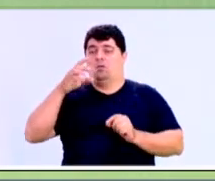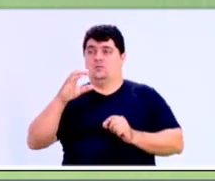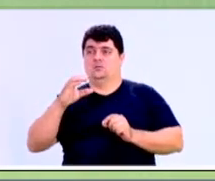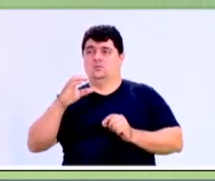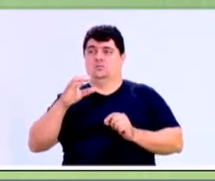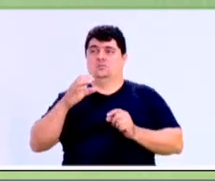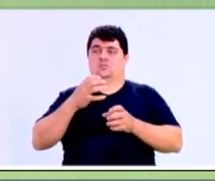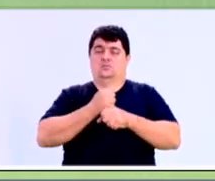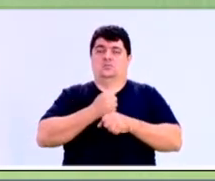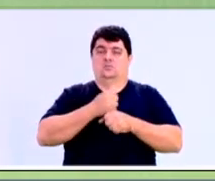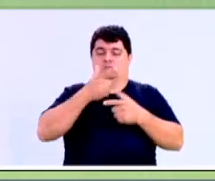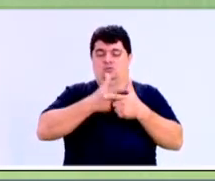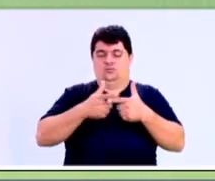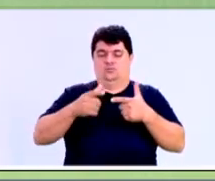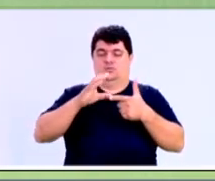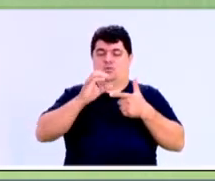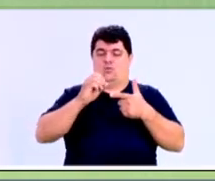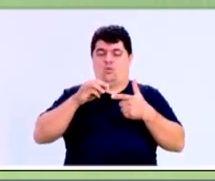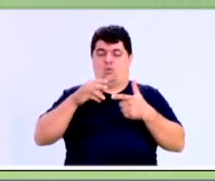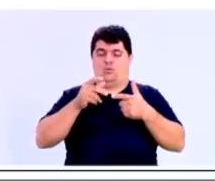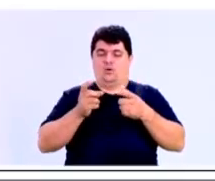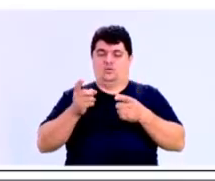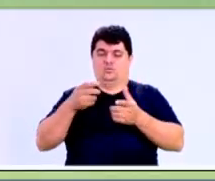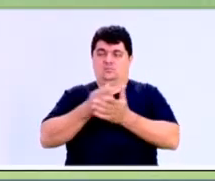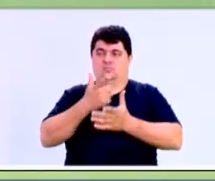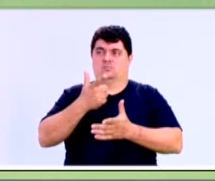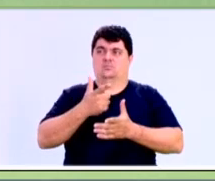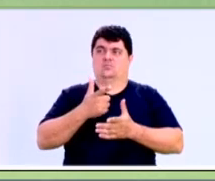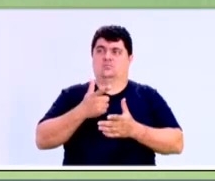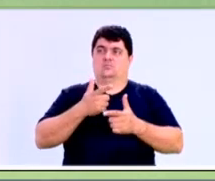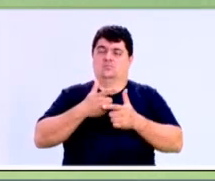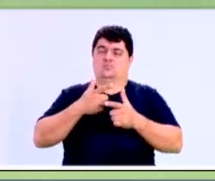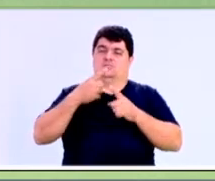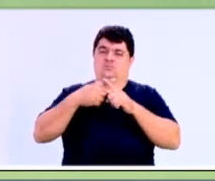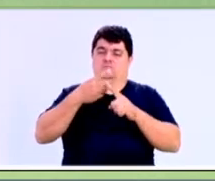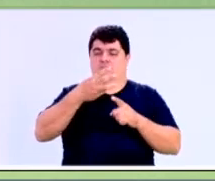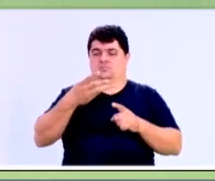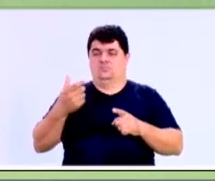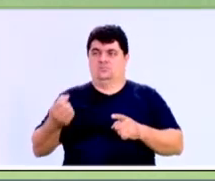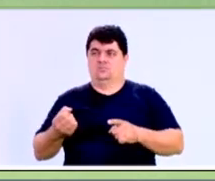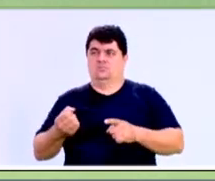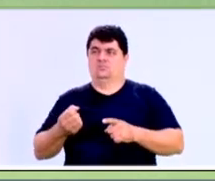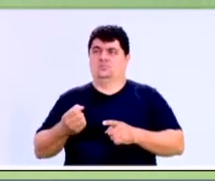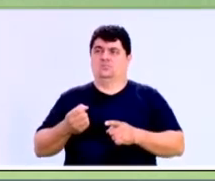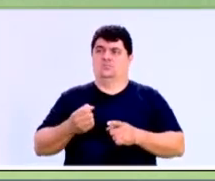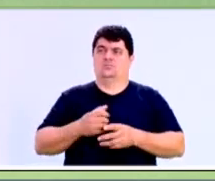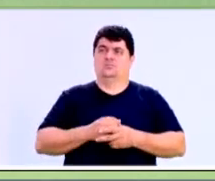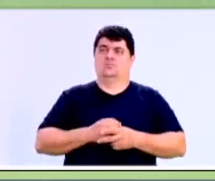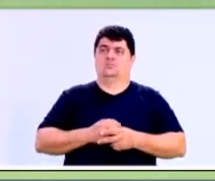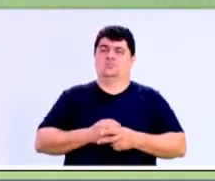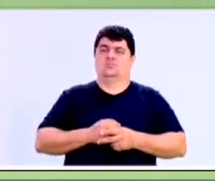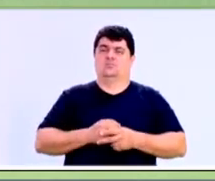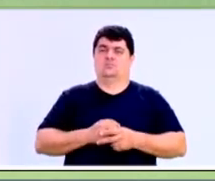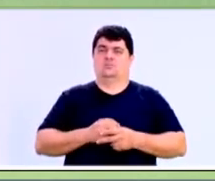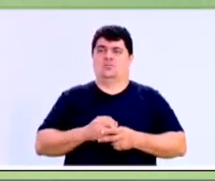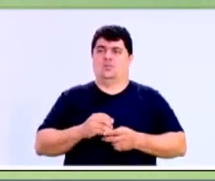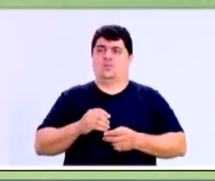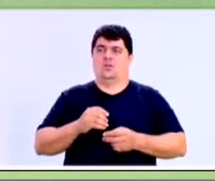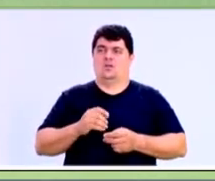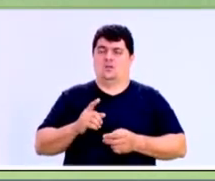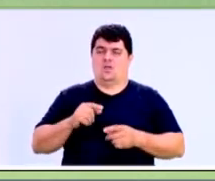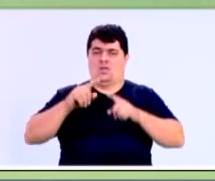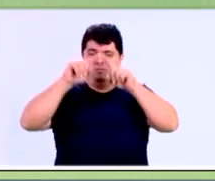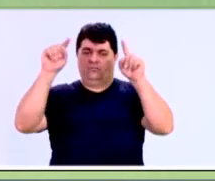Fornecedores dividido por compras, ok? Então, meu prazo médio de pagamento de compras é